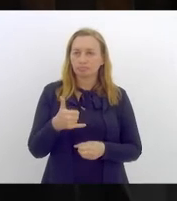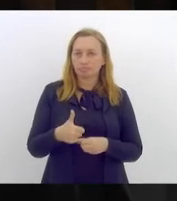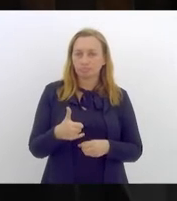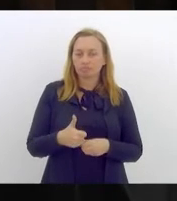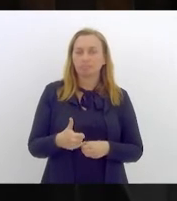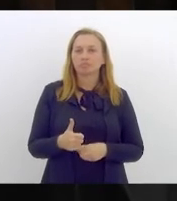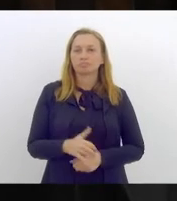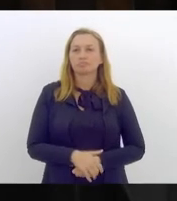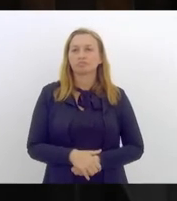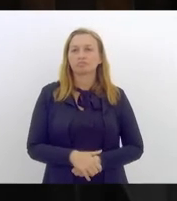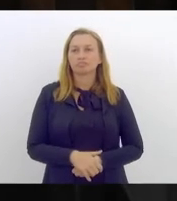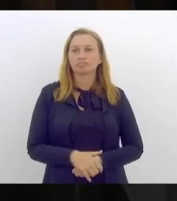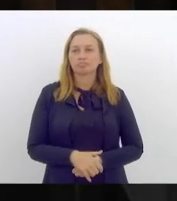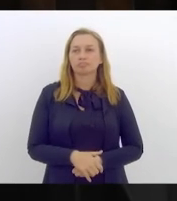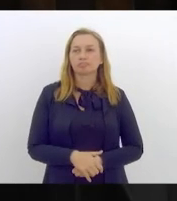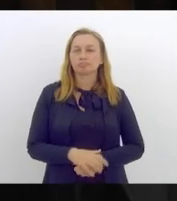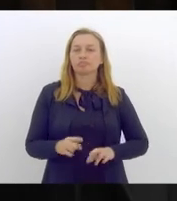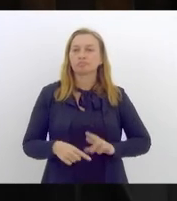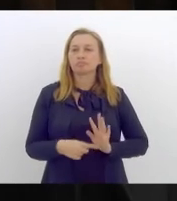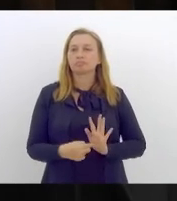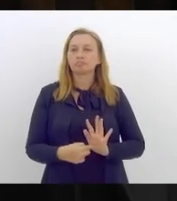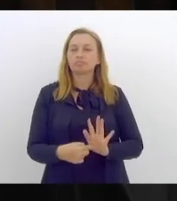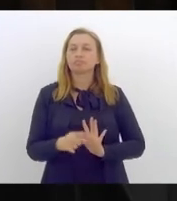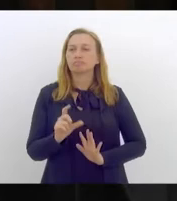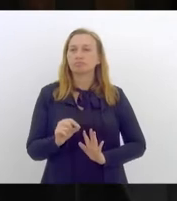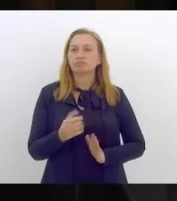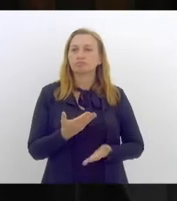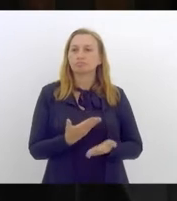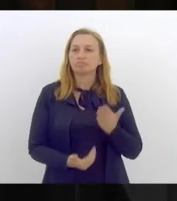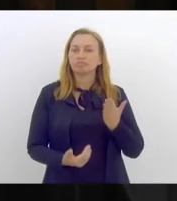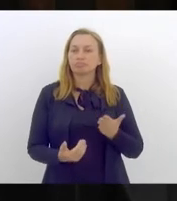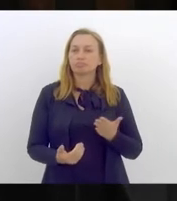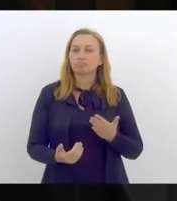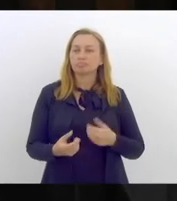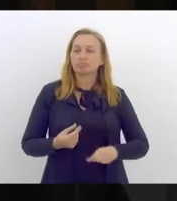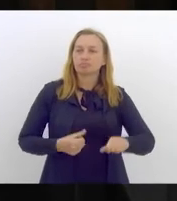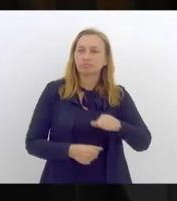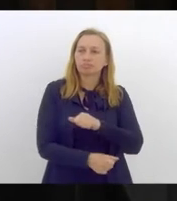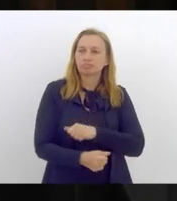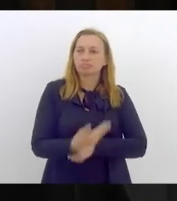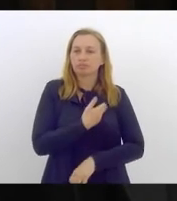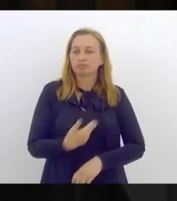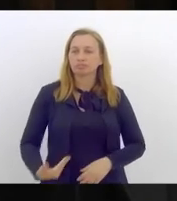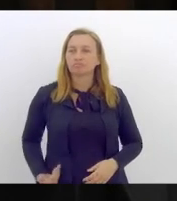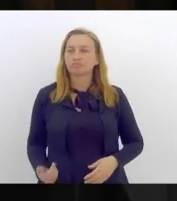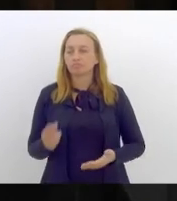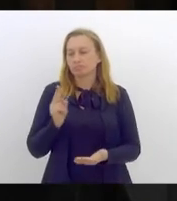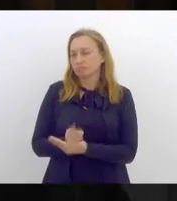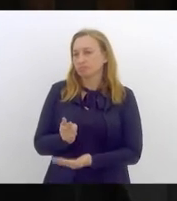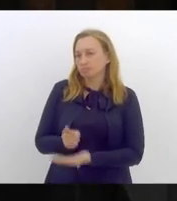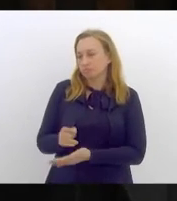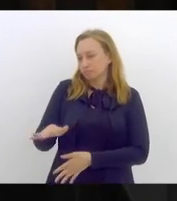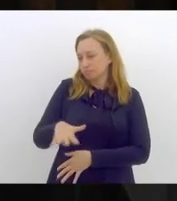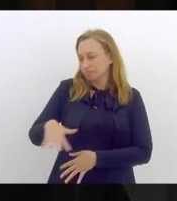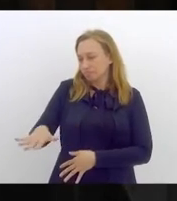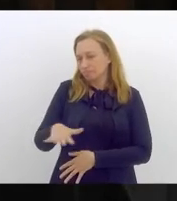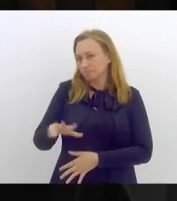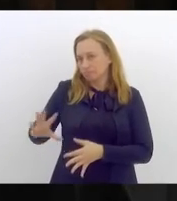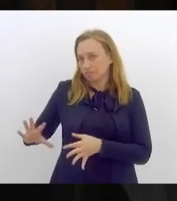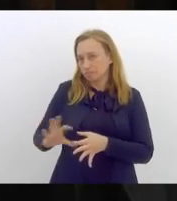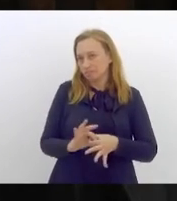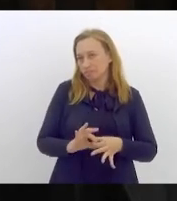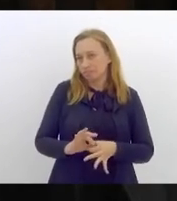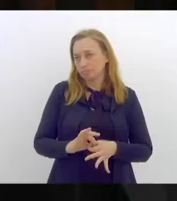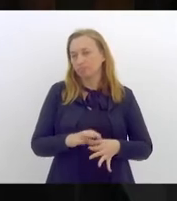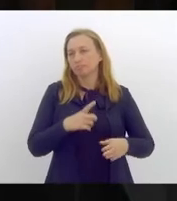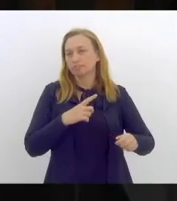e isso se reflete na queda dos investimentos públicos, mesmo naquelas áreas com vinculação